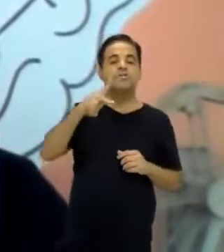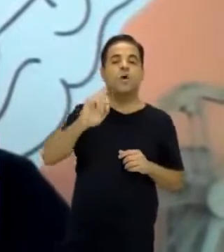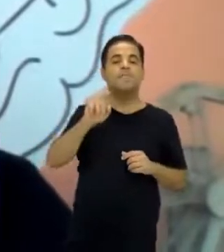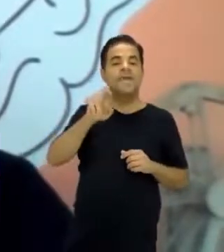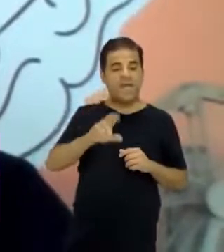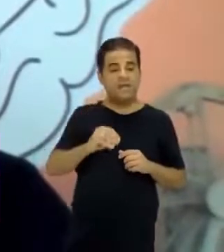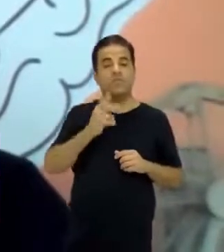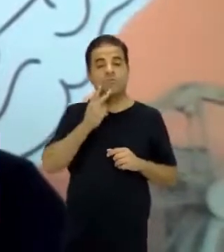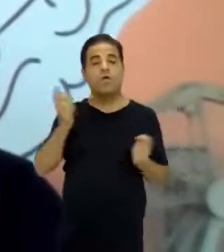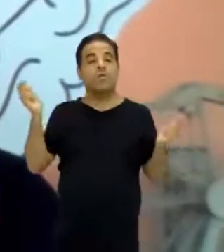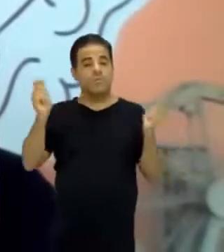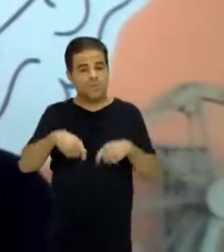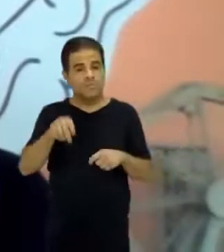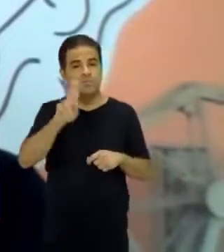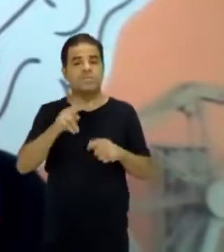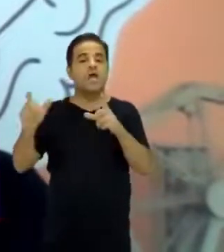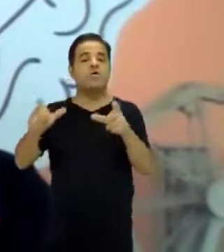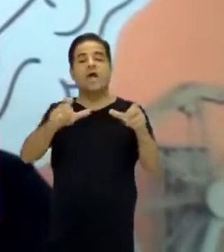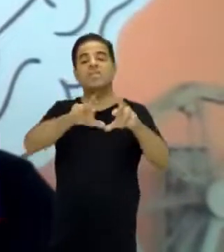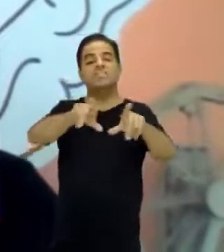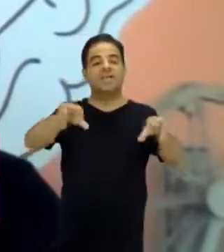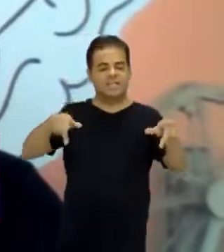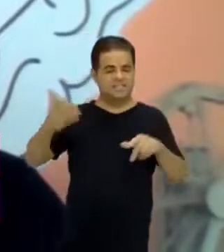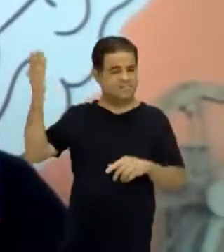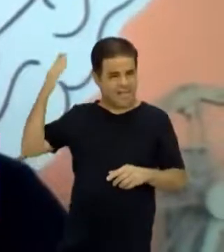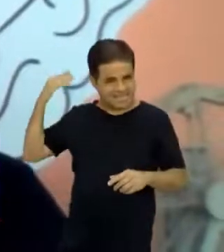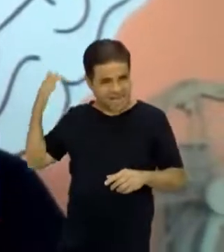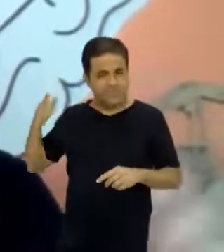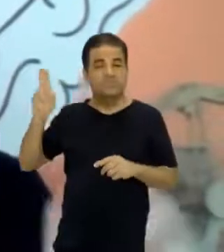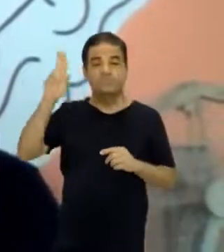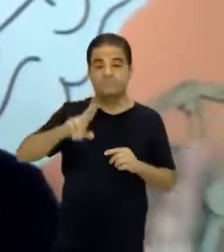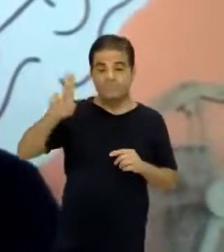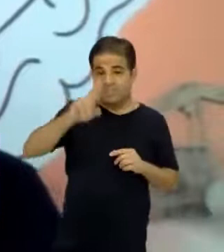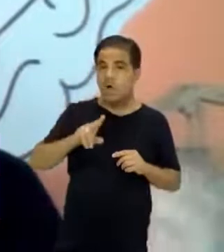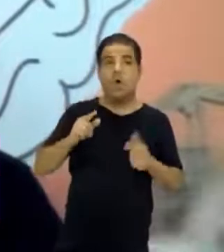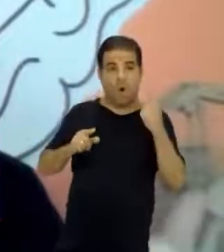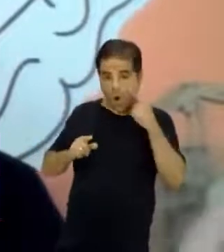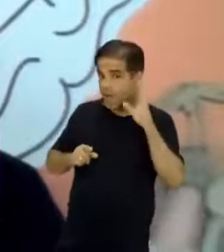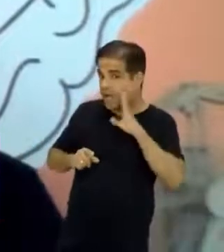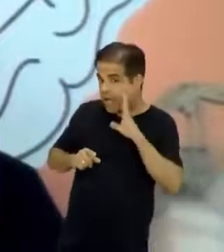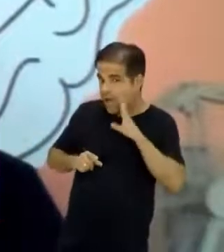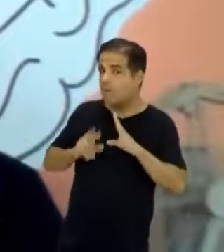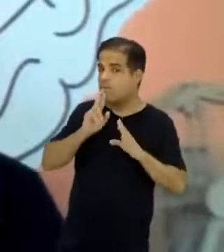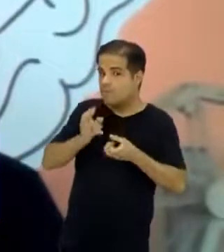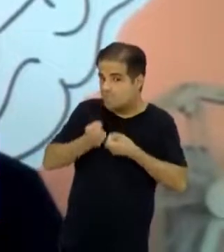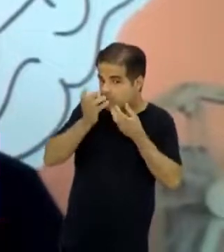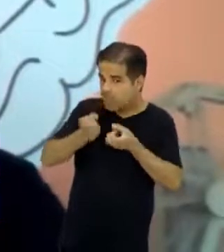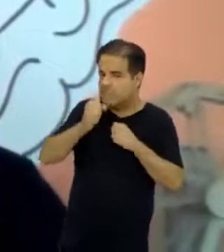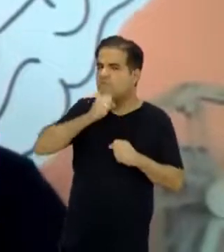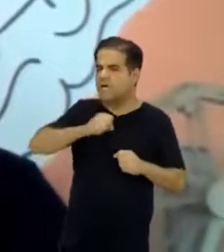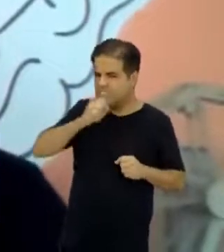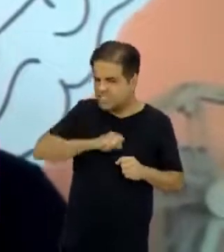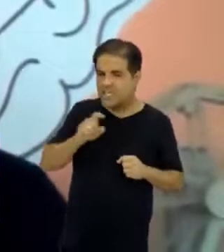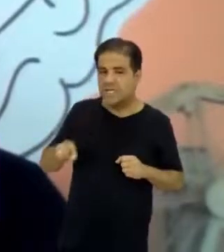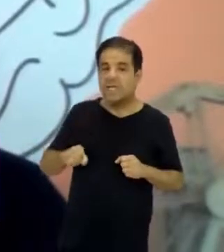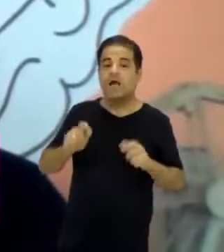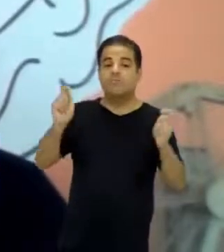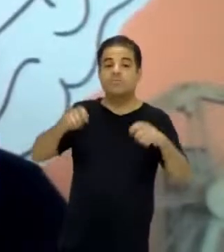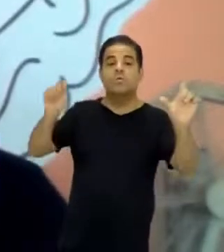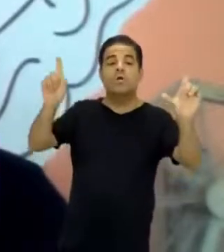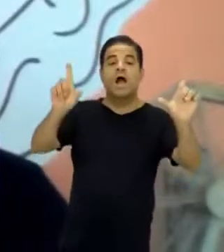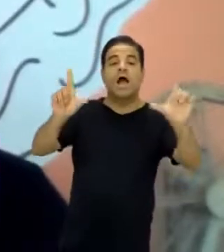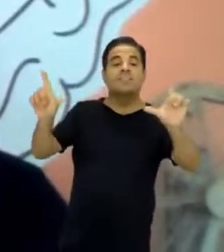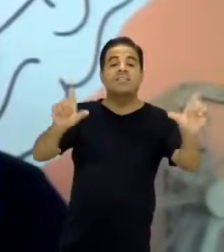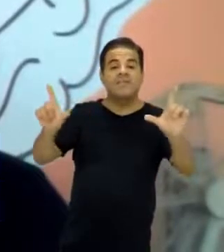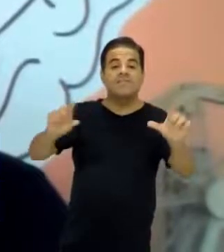que podemos usar em vários lugares e que antigamente usávamos, olha que legal, essa daí é uma informação bem antiga, nas TVs para